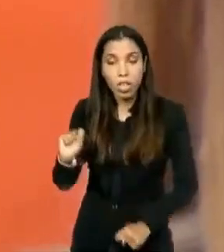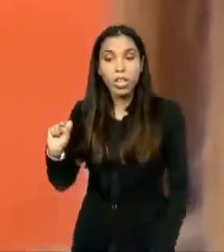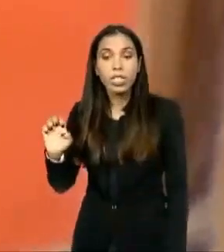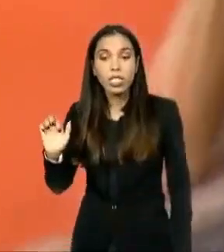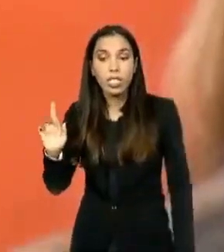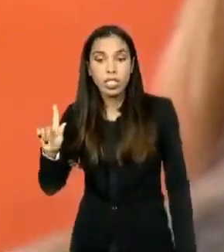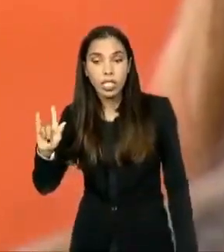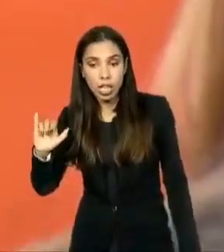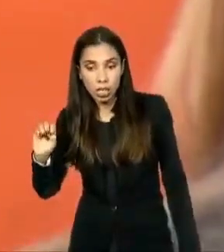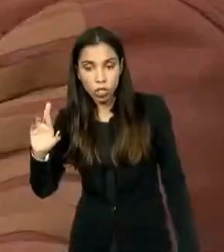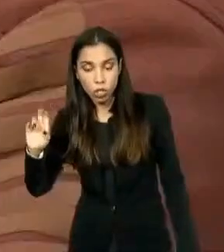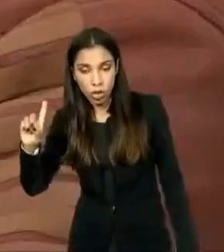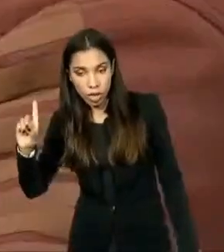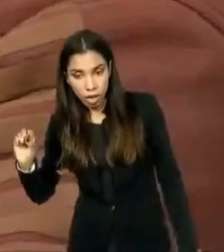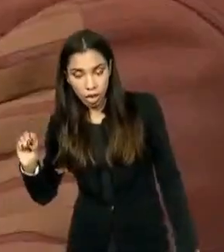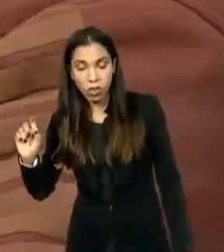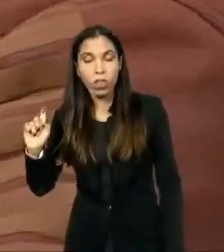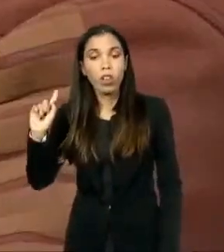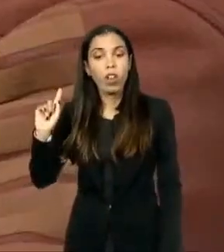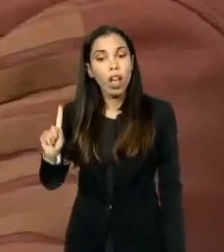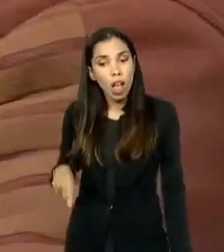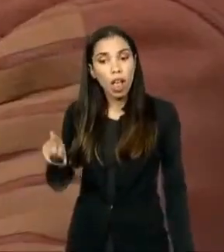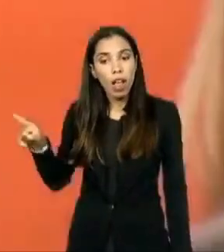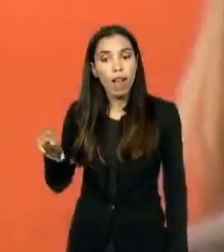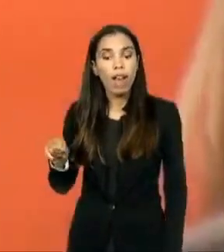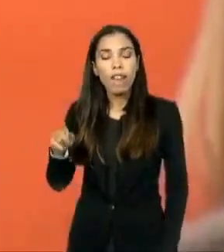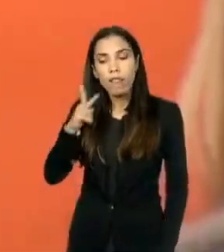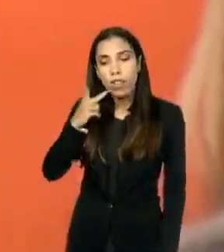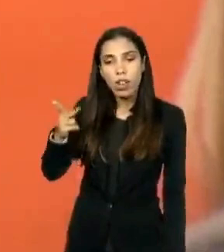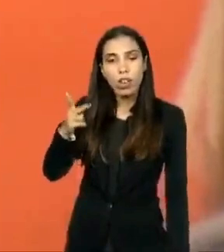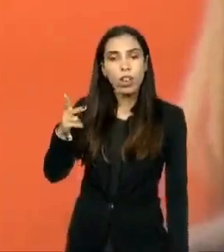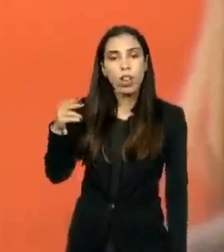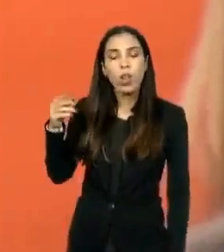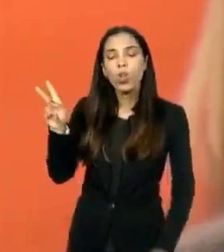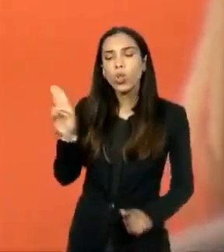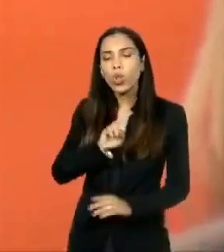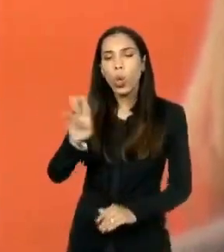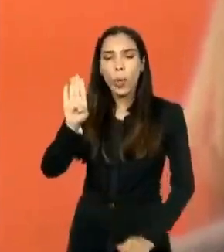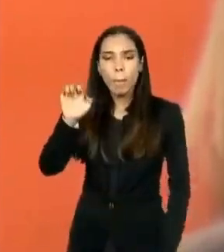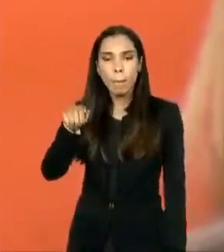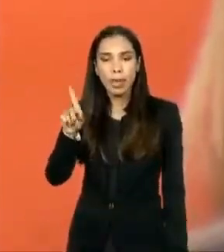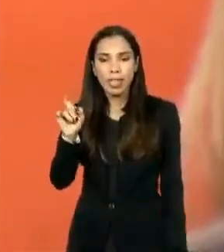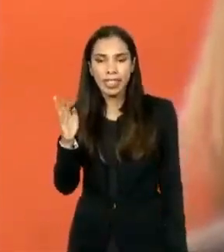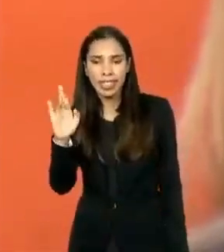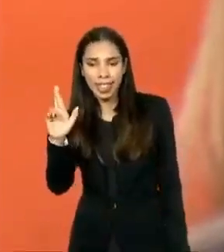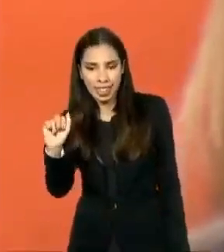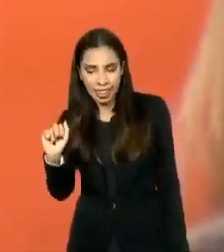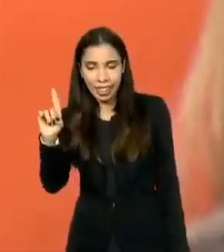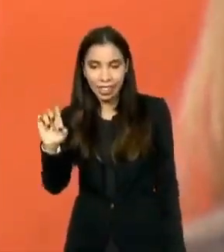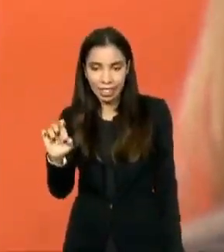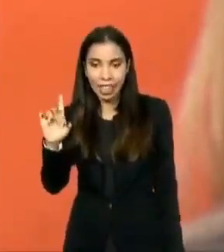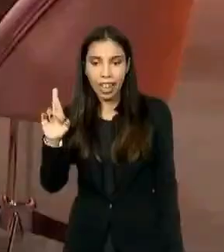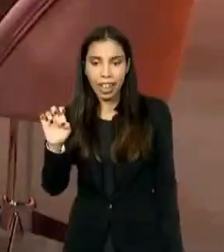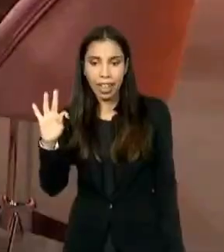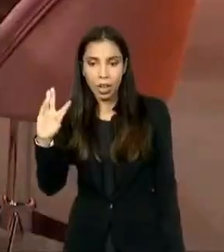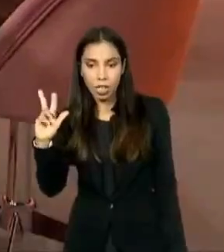Ricardo, gosto de colocar nesse sentido, estava fazendo uma ficção chamada Bandeira de Retalho sobre o mesmo